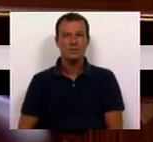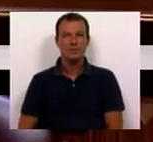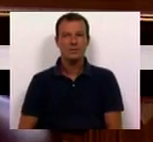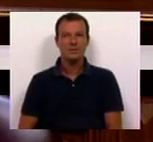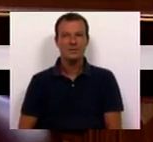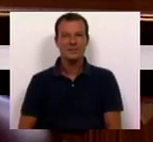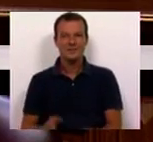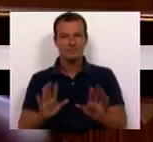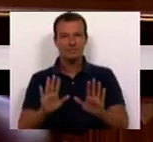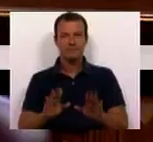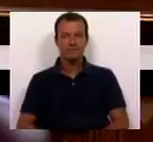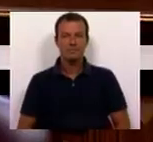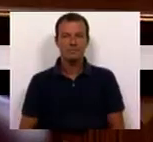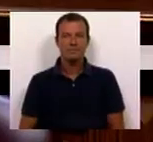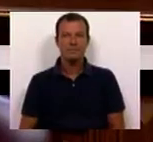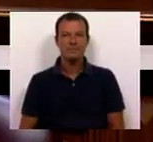não faz mal.